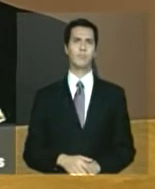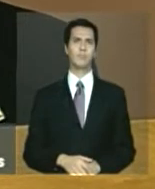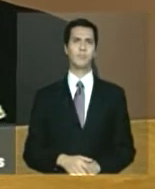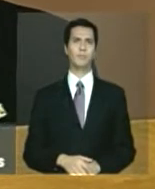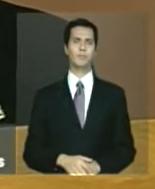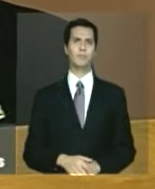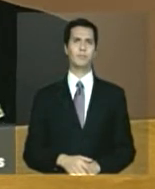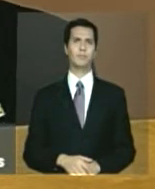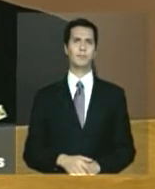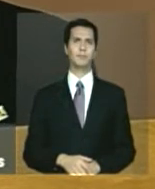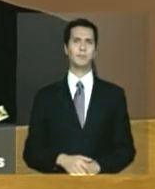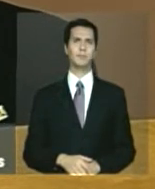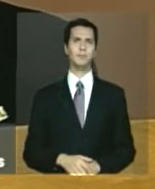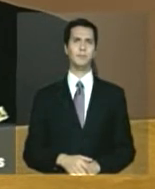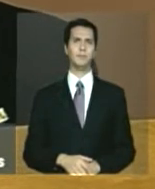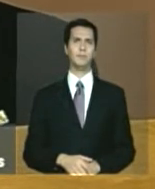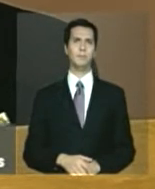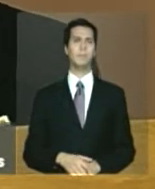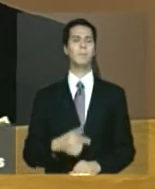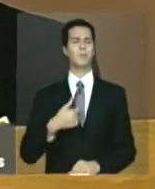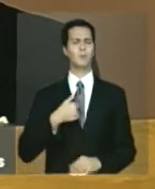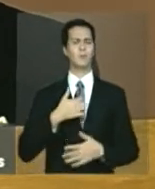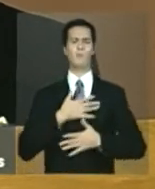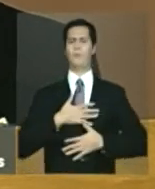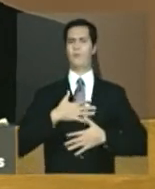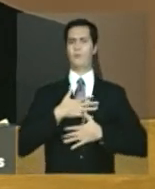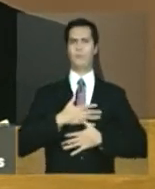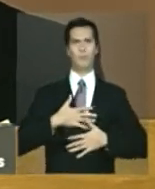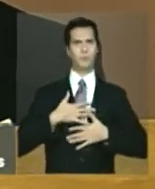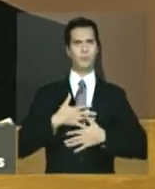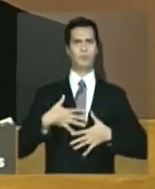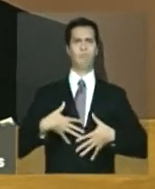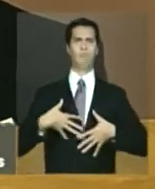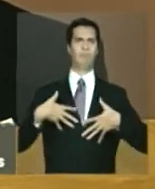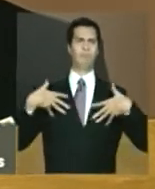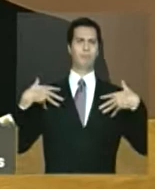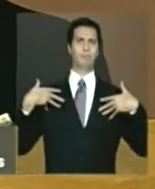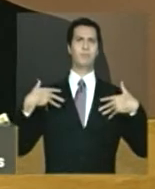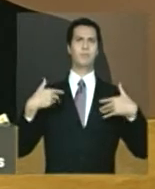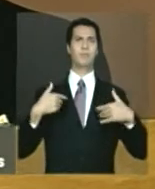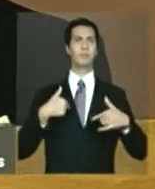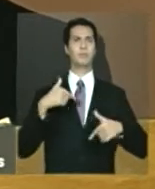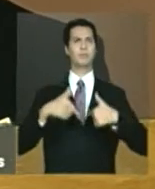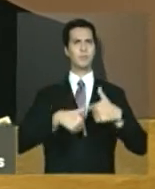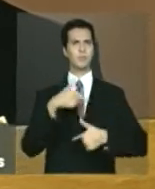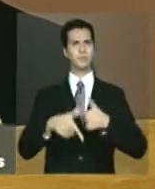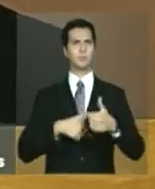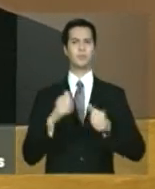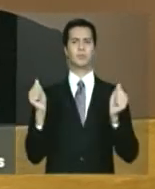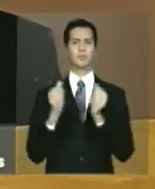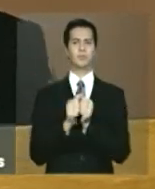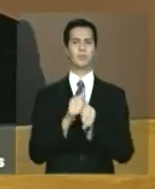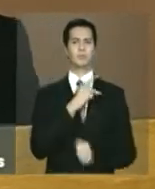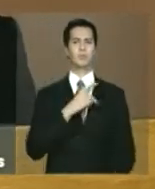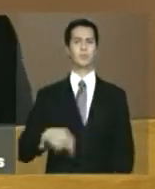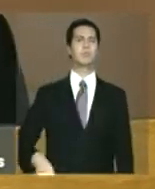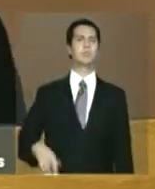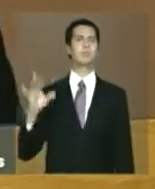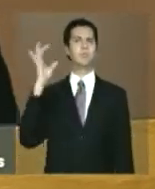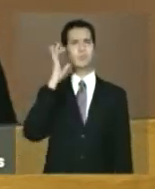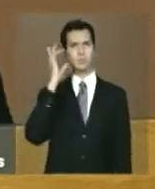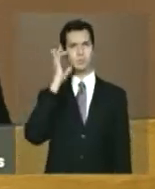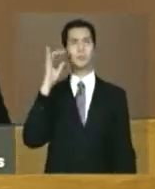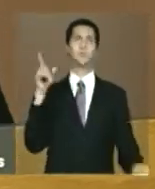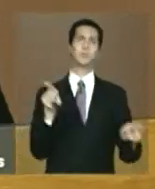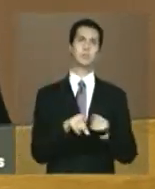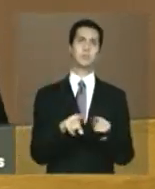é nisso que eu tenho um orgulho imenso de trabalhar ao lado da presidenta Dilma e de